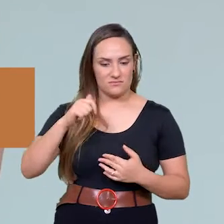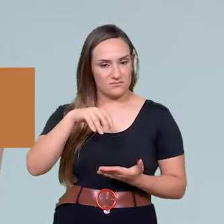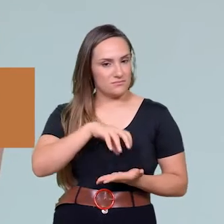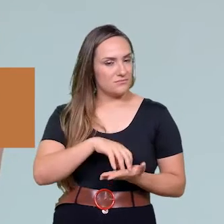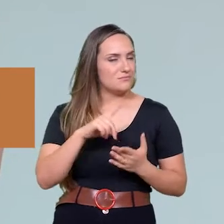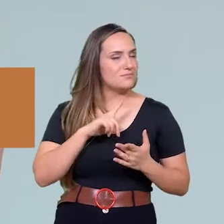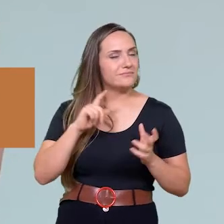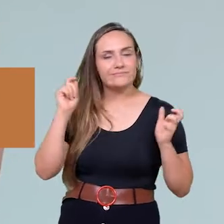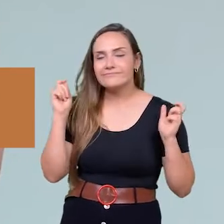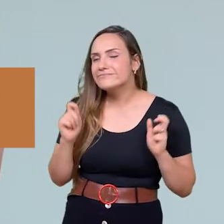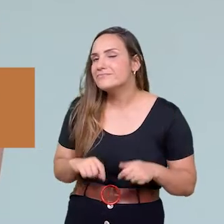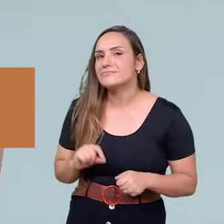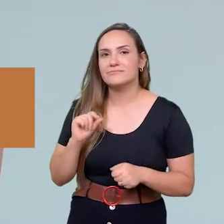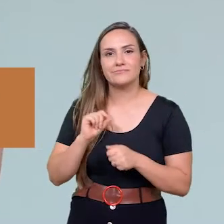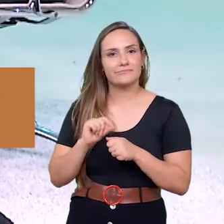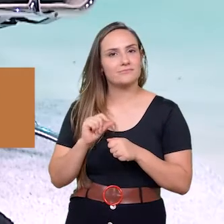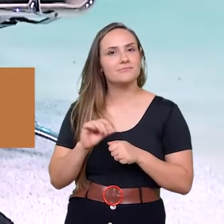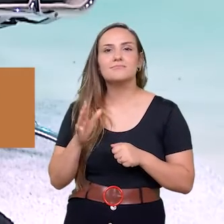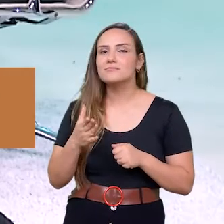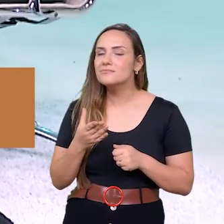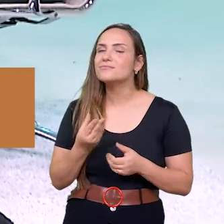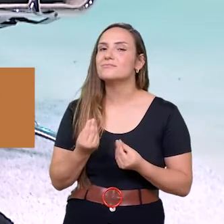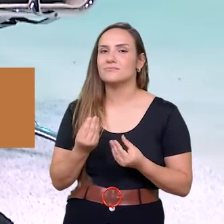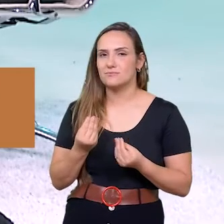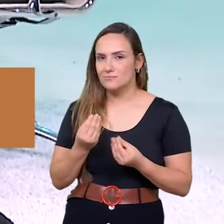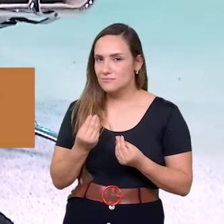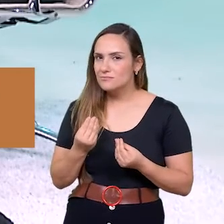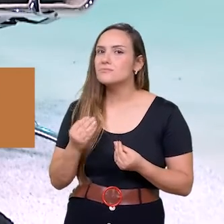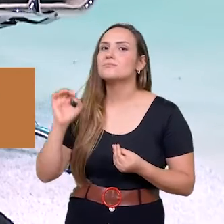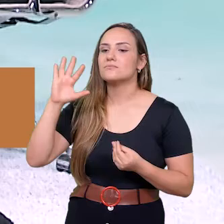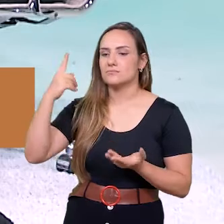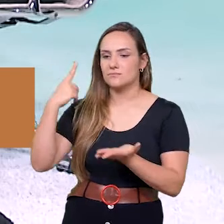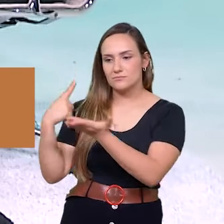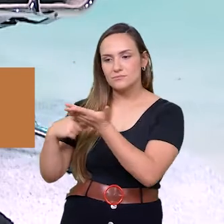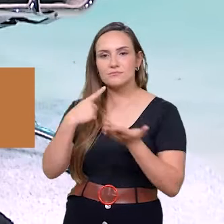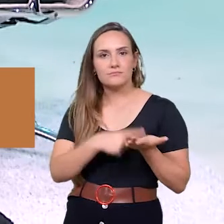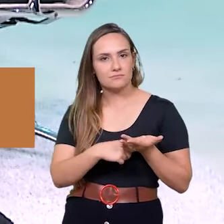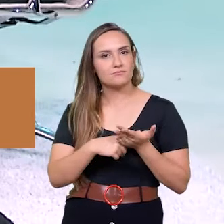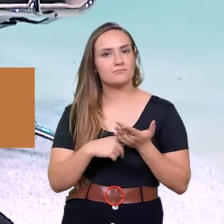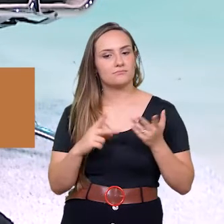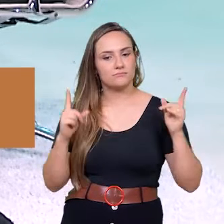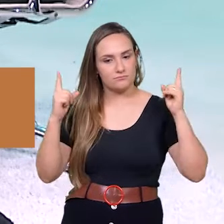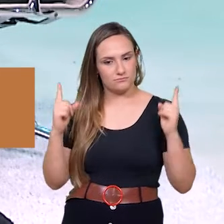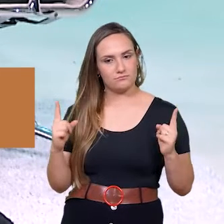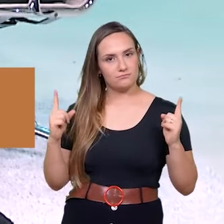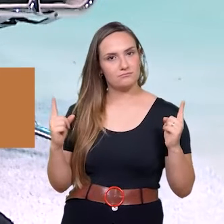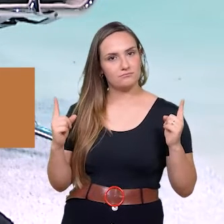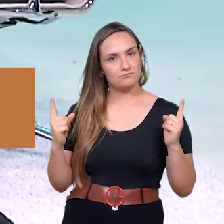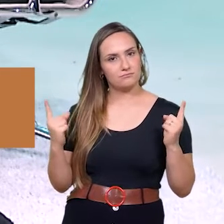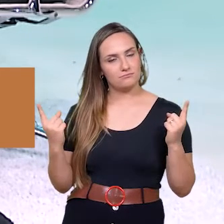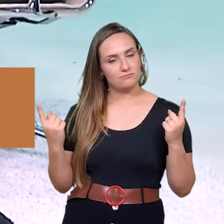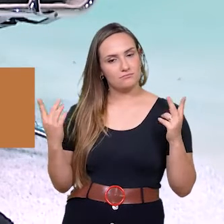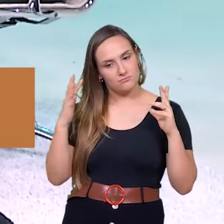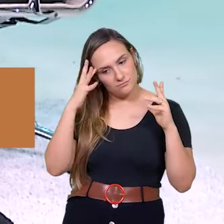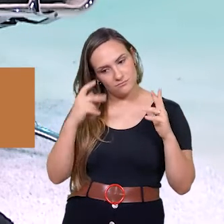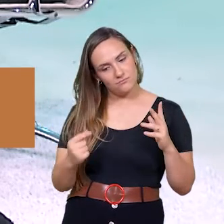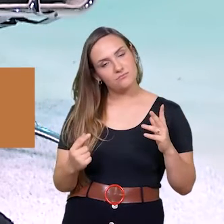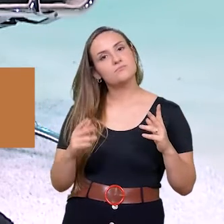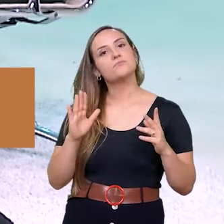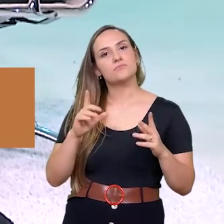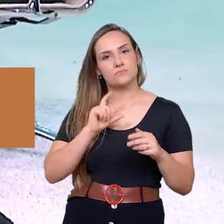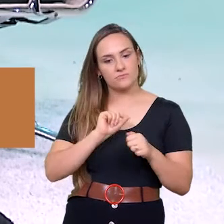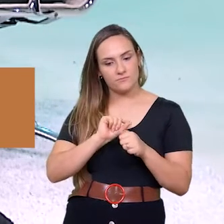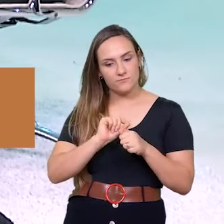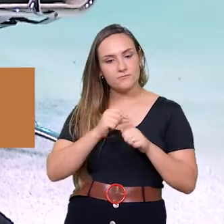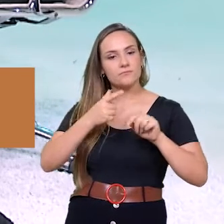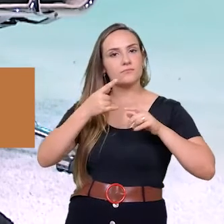plenas condições de fazer isso e tem feito muito. Nós temos uma estrutura para fazer conciliações